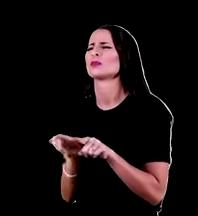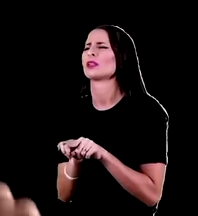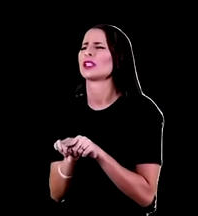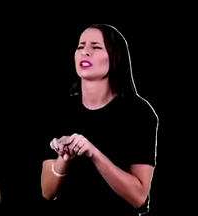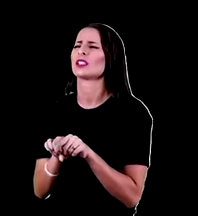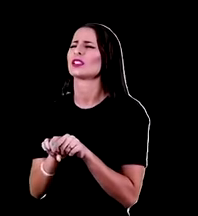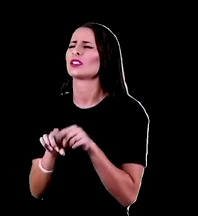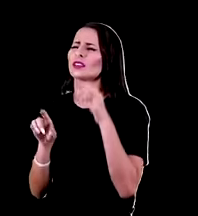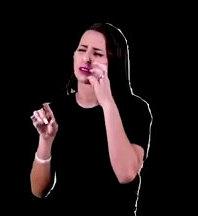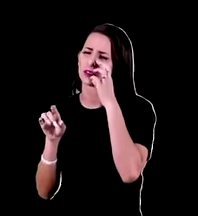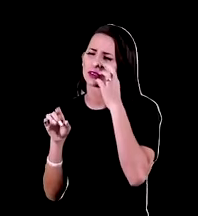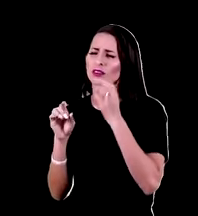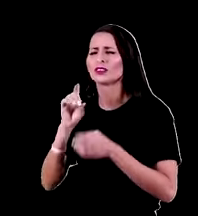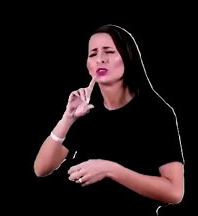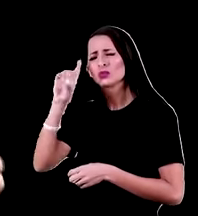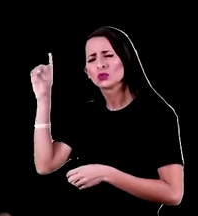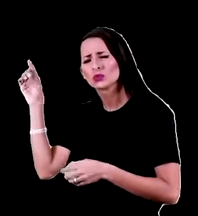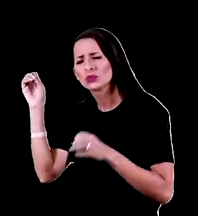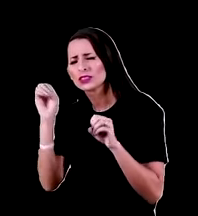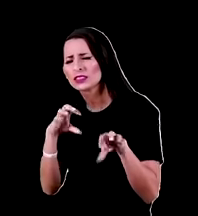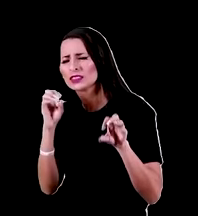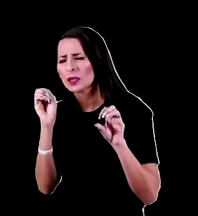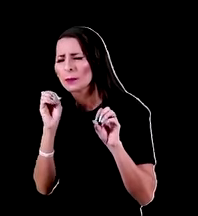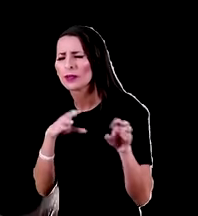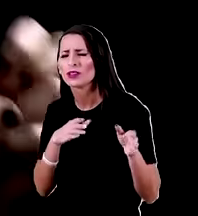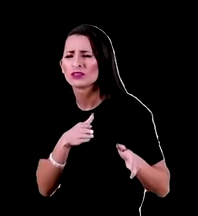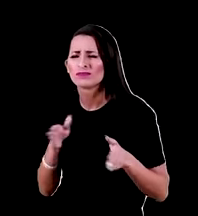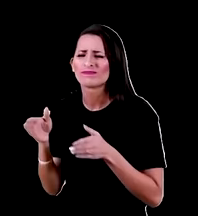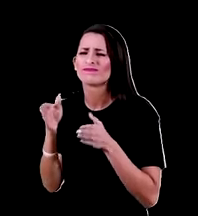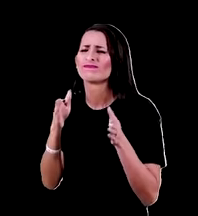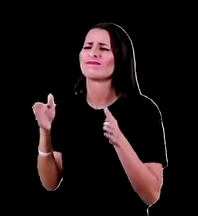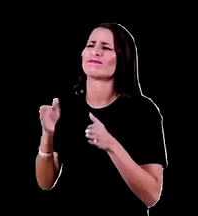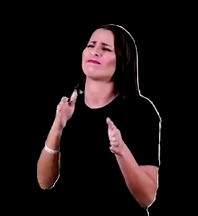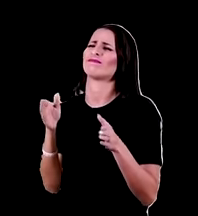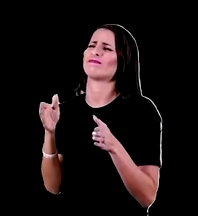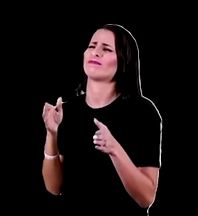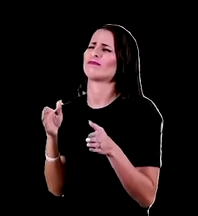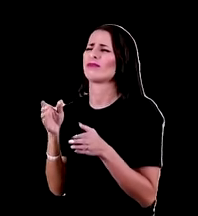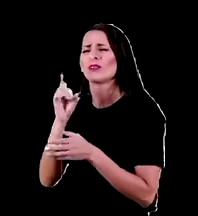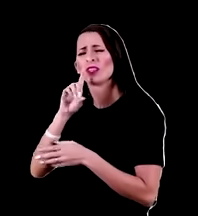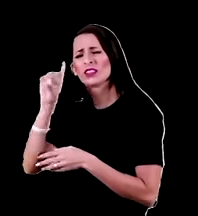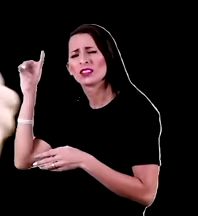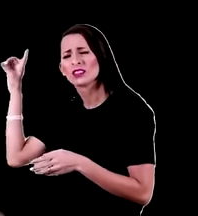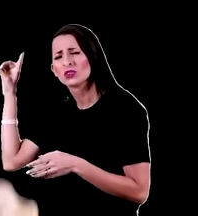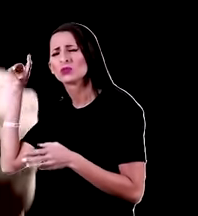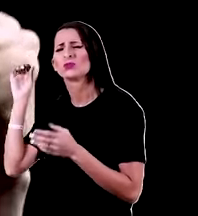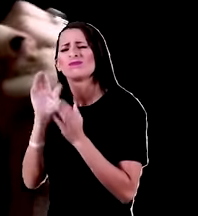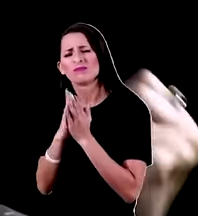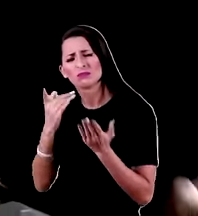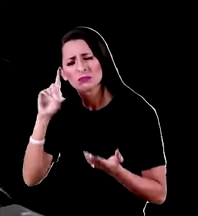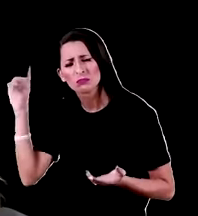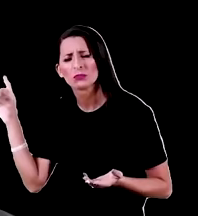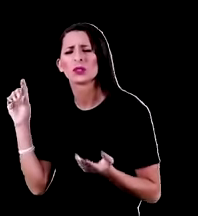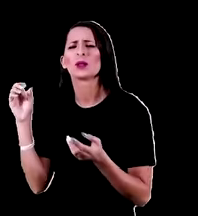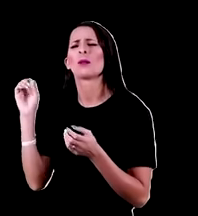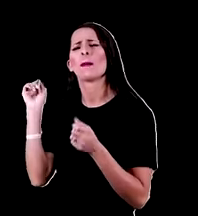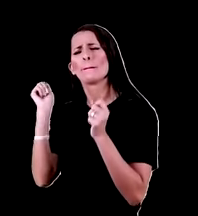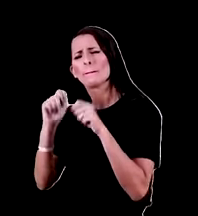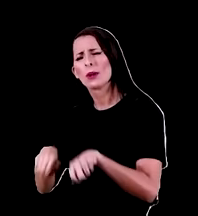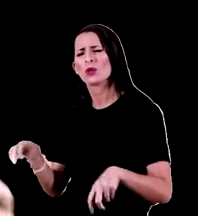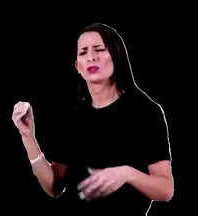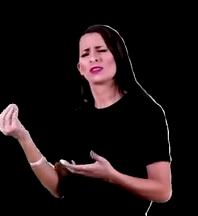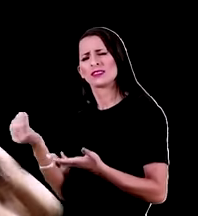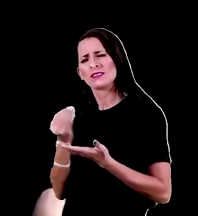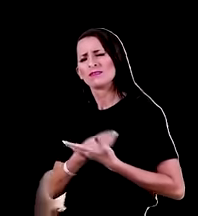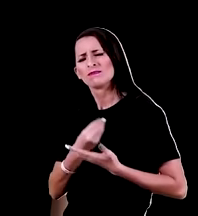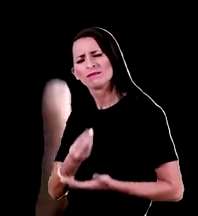palavra seja um norte, seja um caminho, seja uma direção. Que a tua palavra seja um afago. Que a tua palavra, Senhor, possa trazer vida na nossa vida. Que o